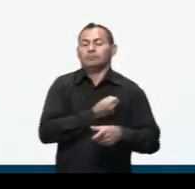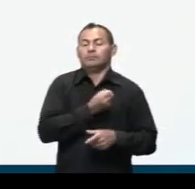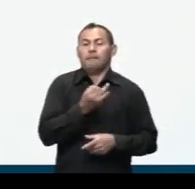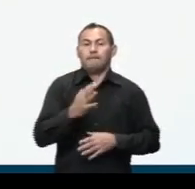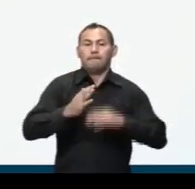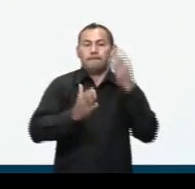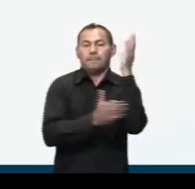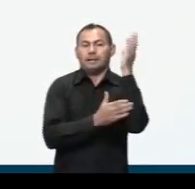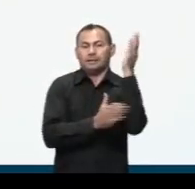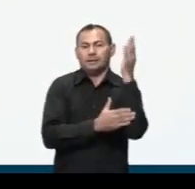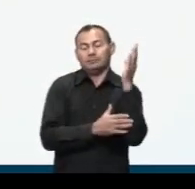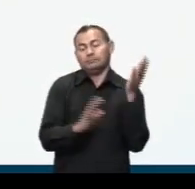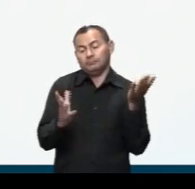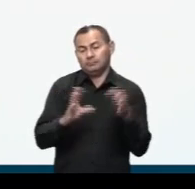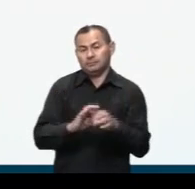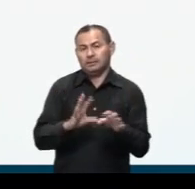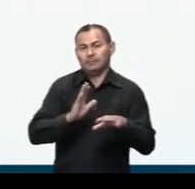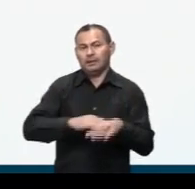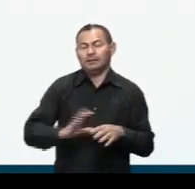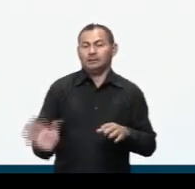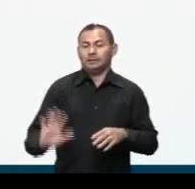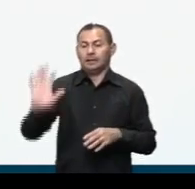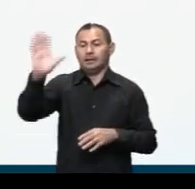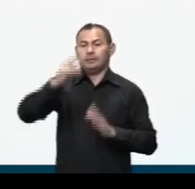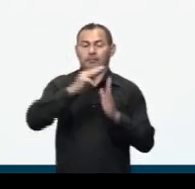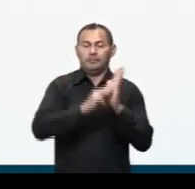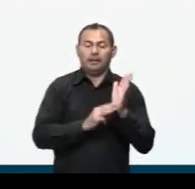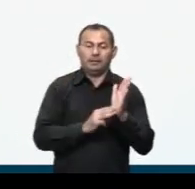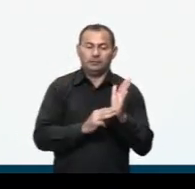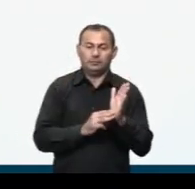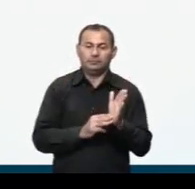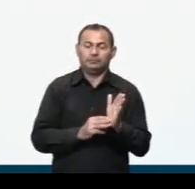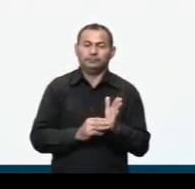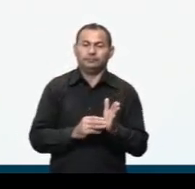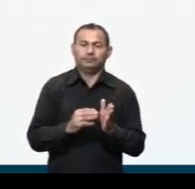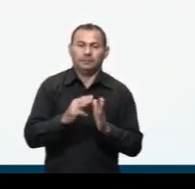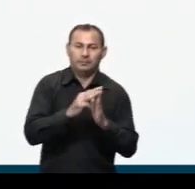quantidade de madeira, o que acaba deixando ele mais caro do que o